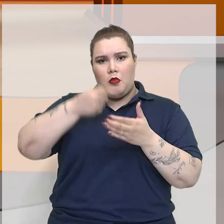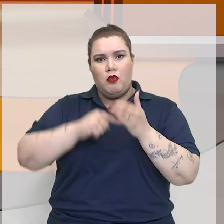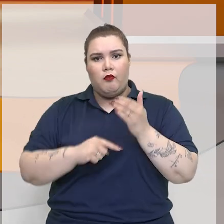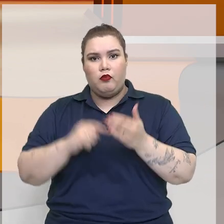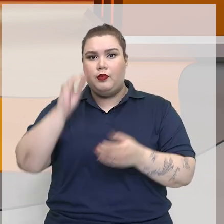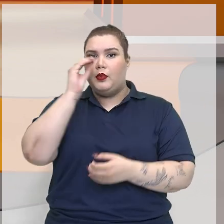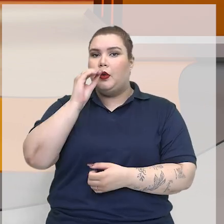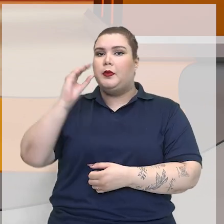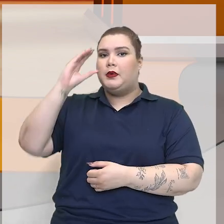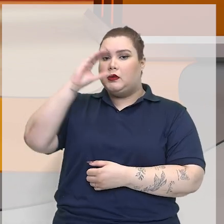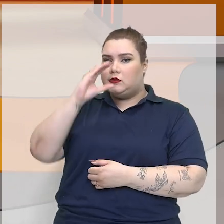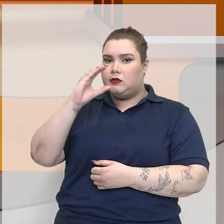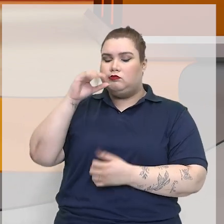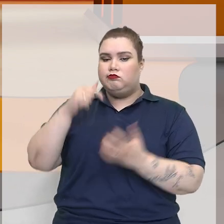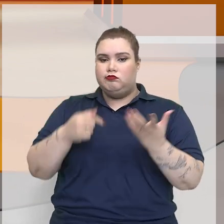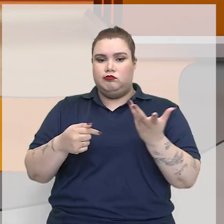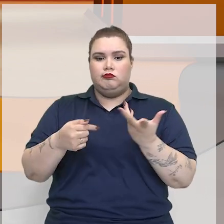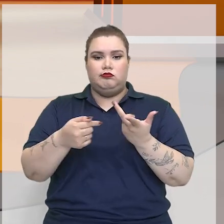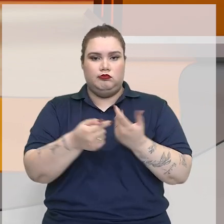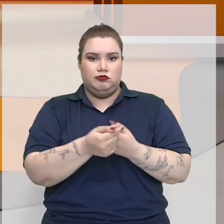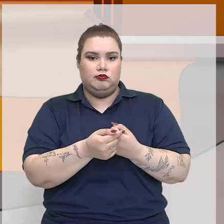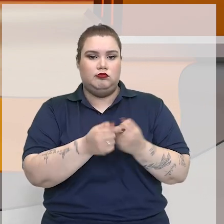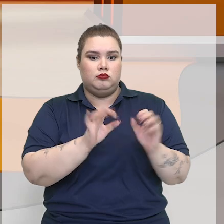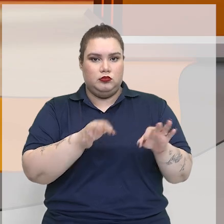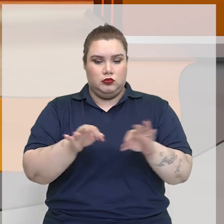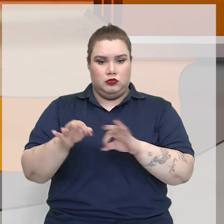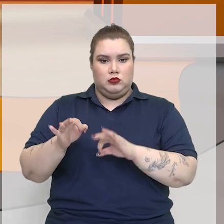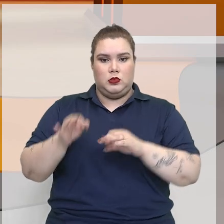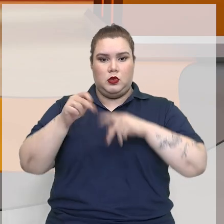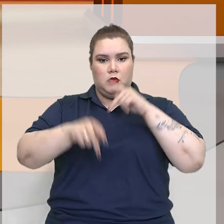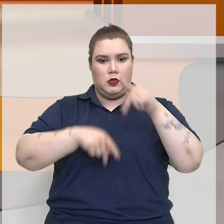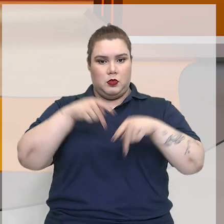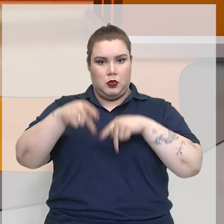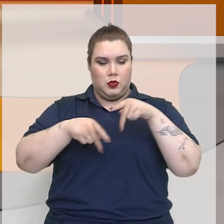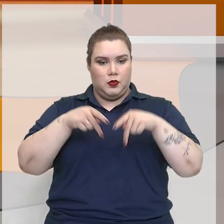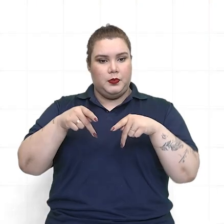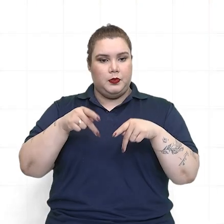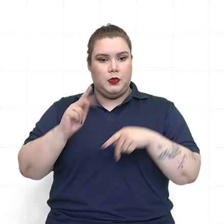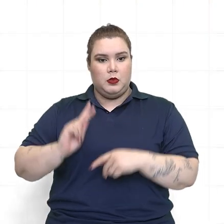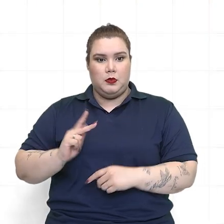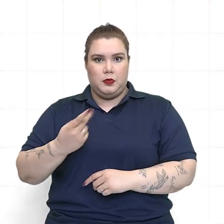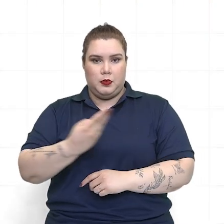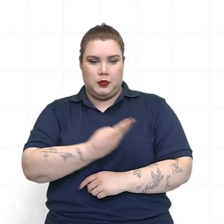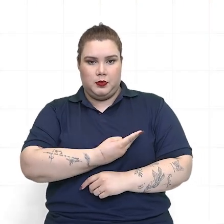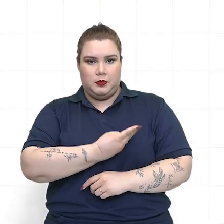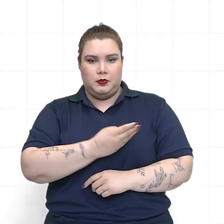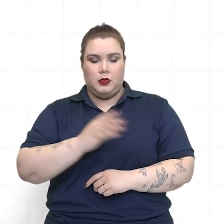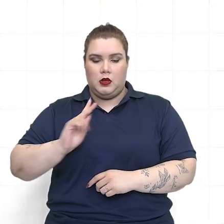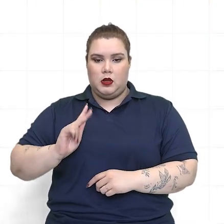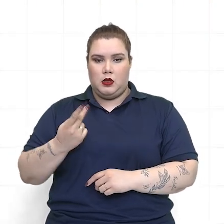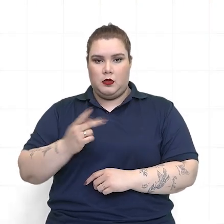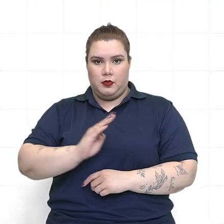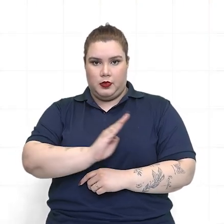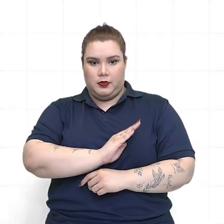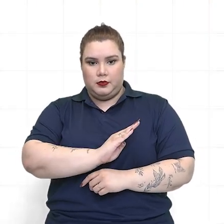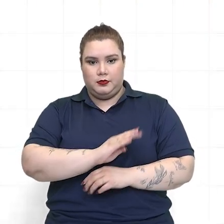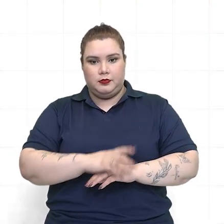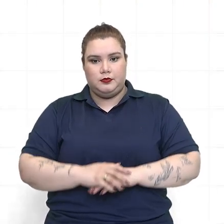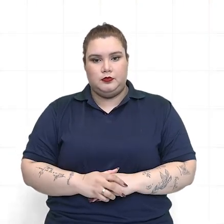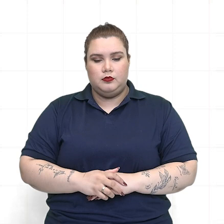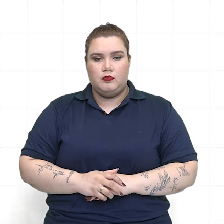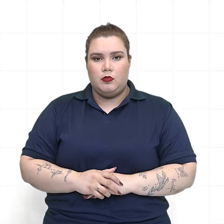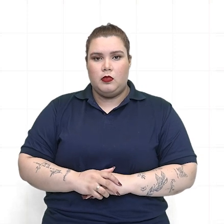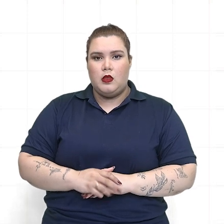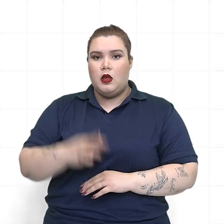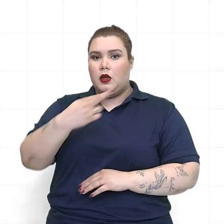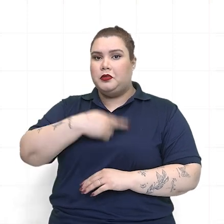justamente perante esses legados, né, do povo hebraico. Olha só, a religião, né,